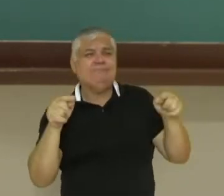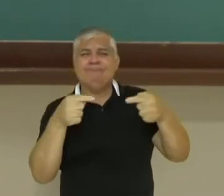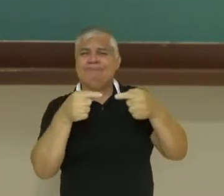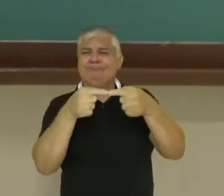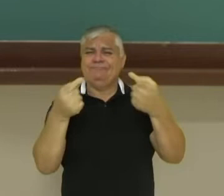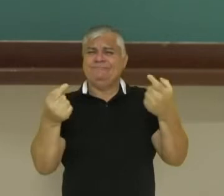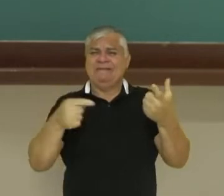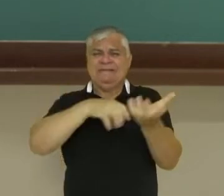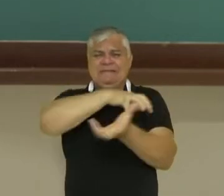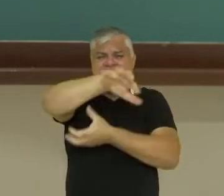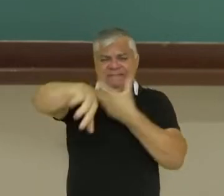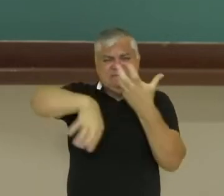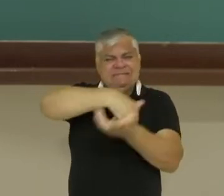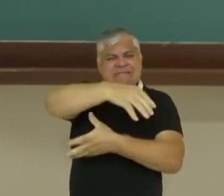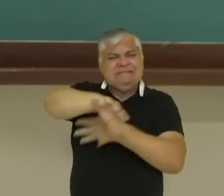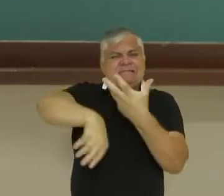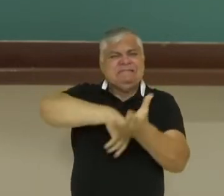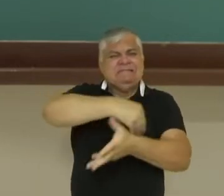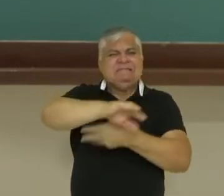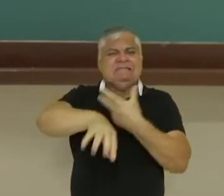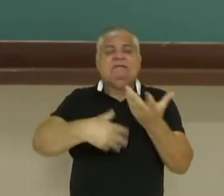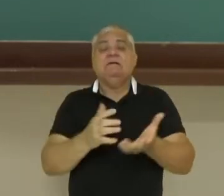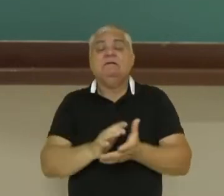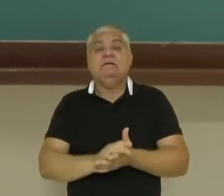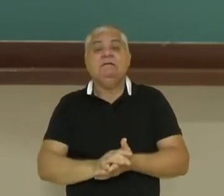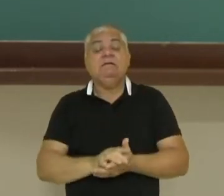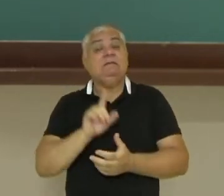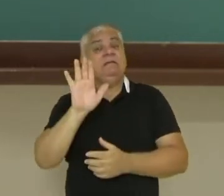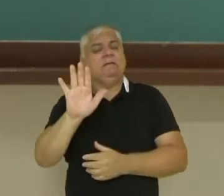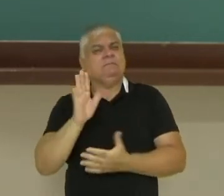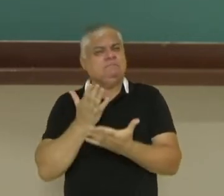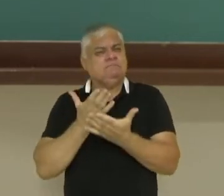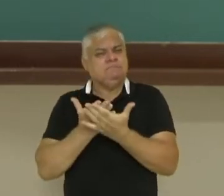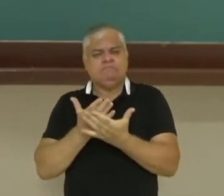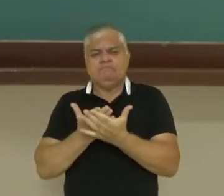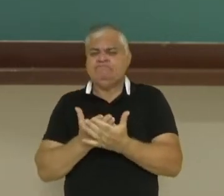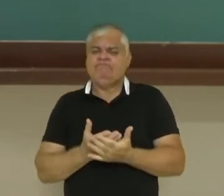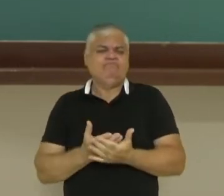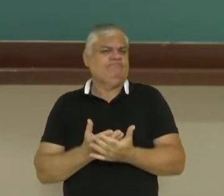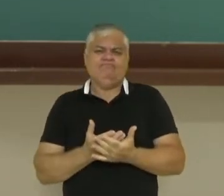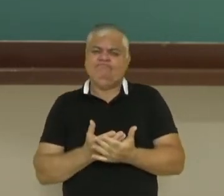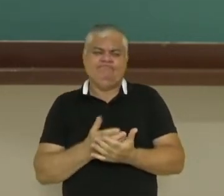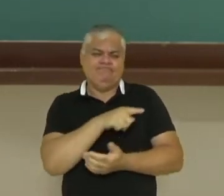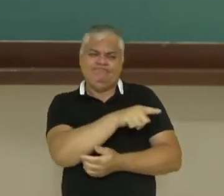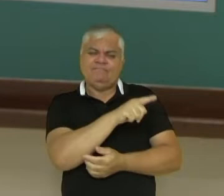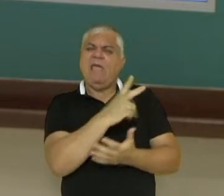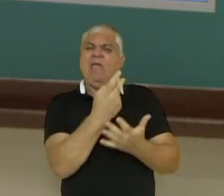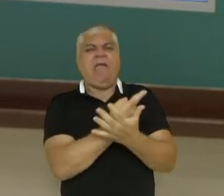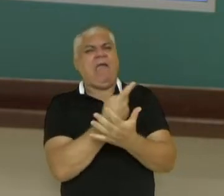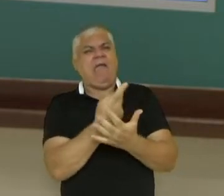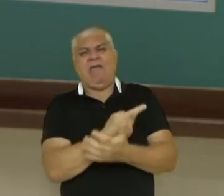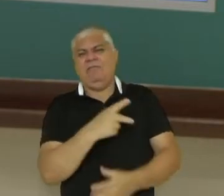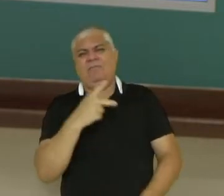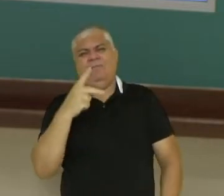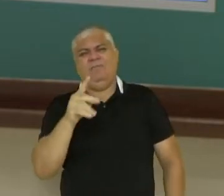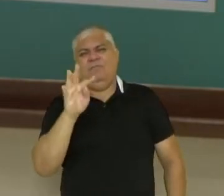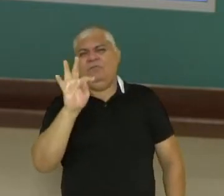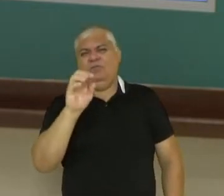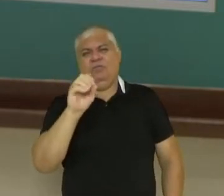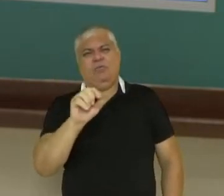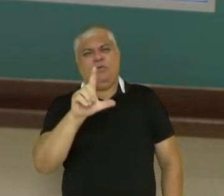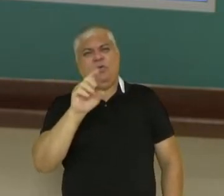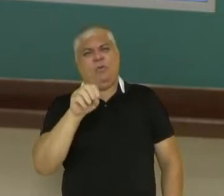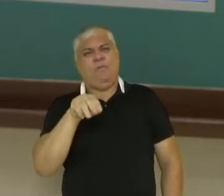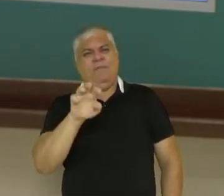negócio, uma salada, certo? Então a ideia foi de que não pode ser tão complicado assim. as coisas têm que ser um pouco mais